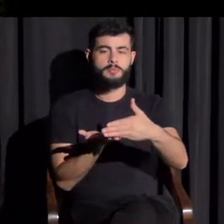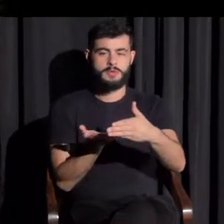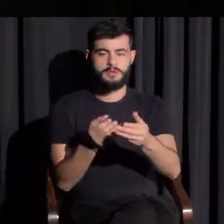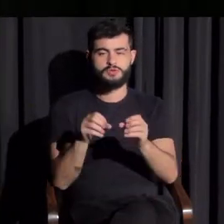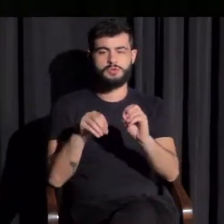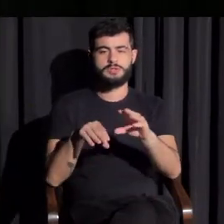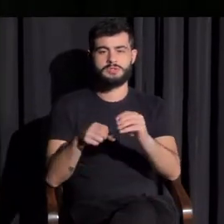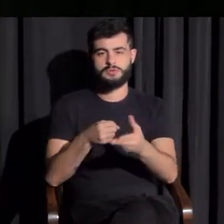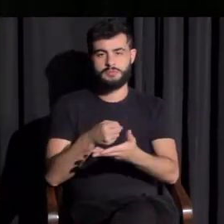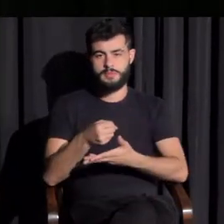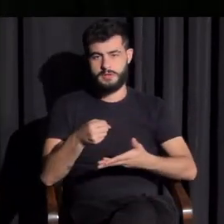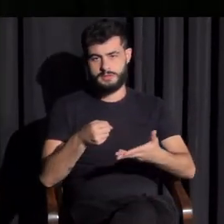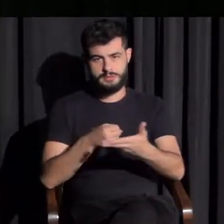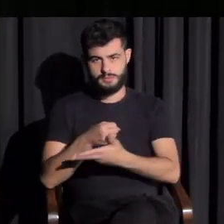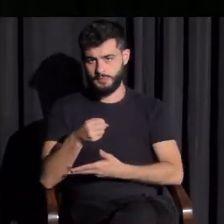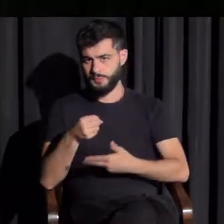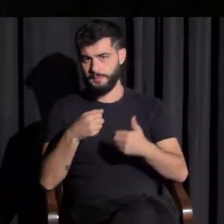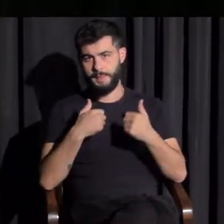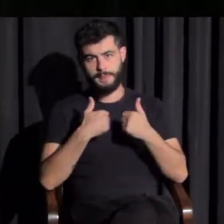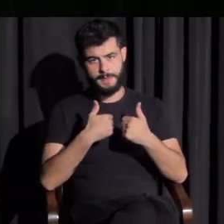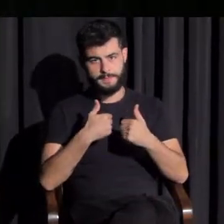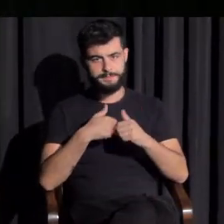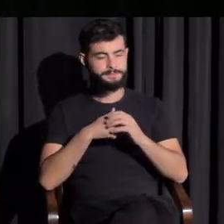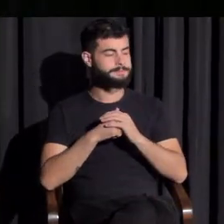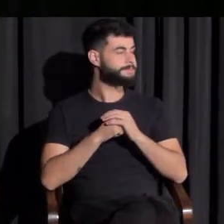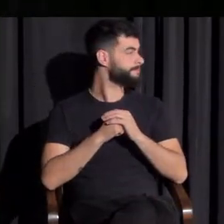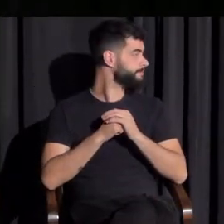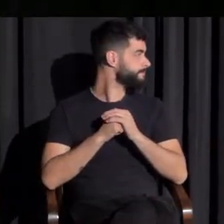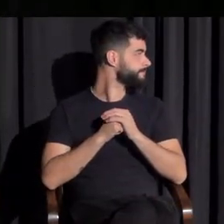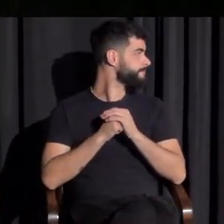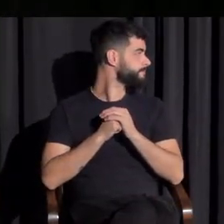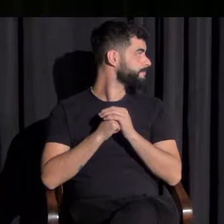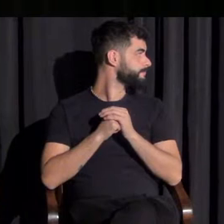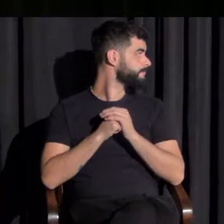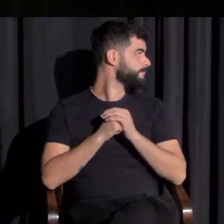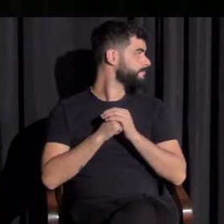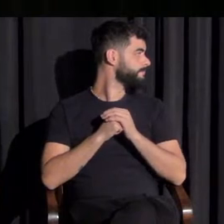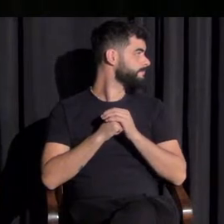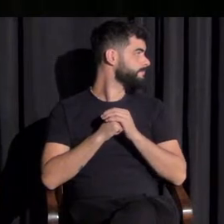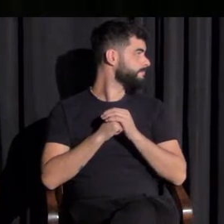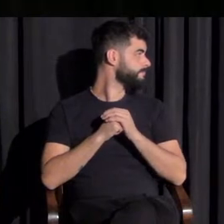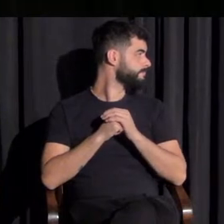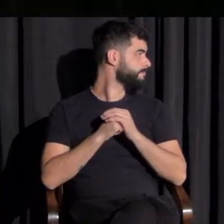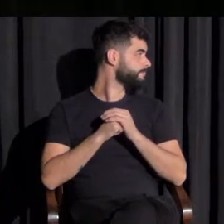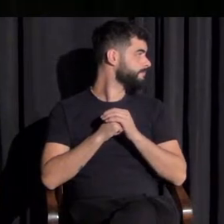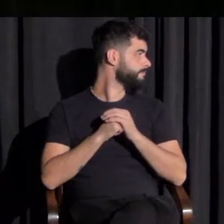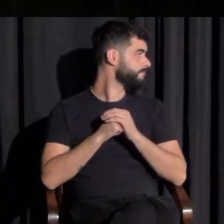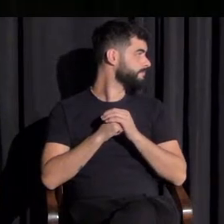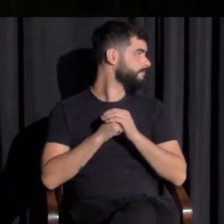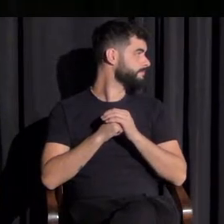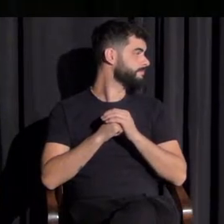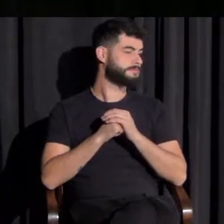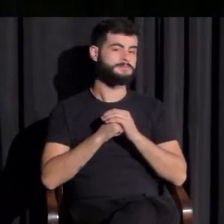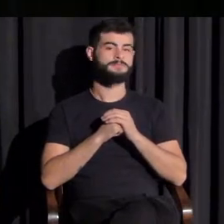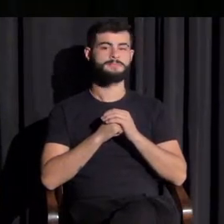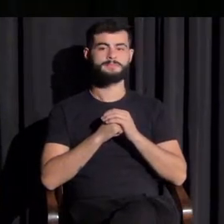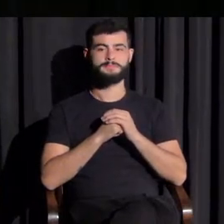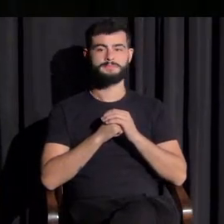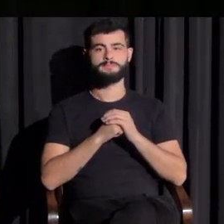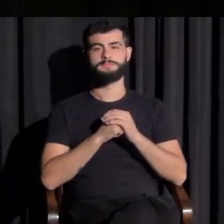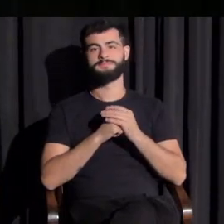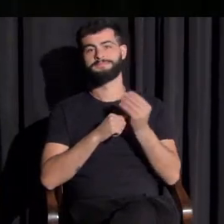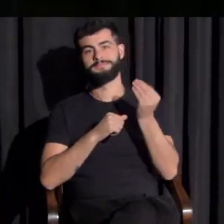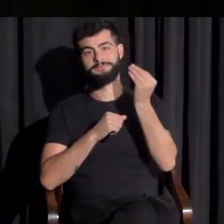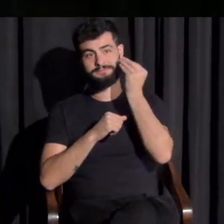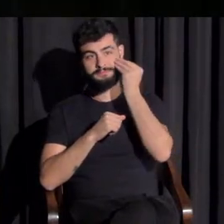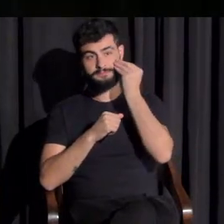Pode pular. Bom, então, eu estou tentando colocar, né, três princípios